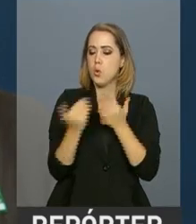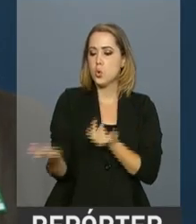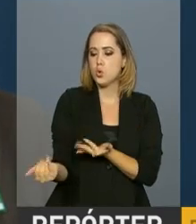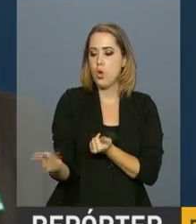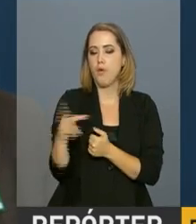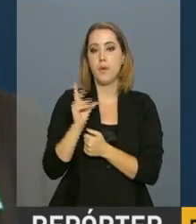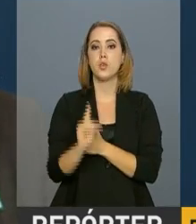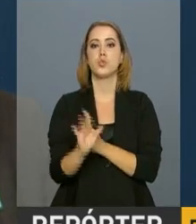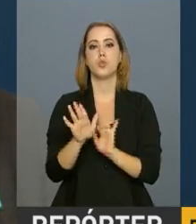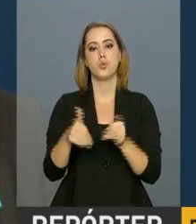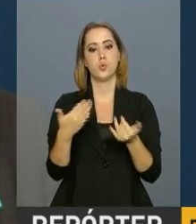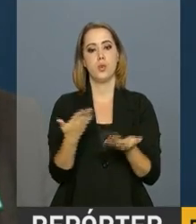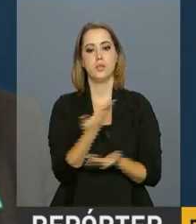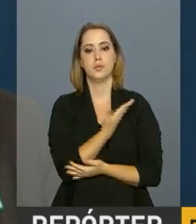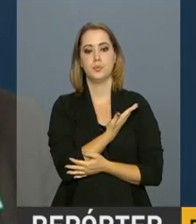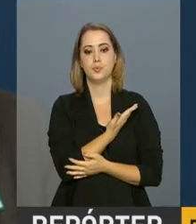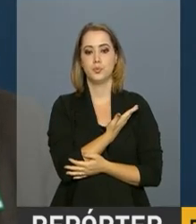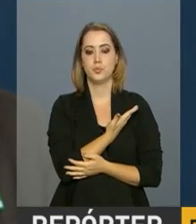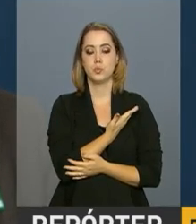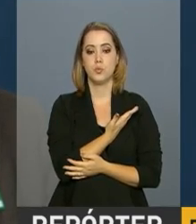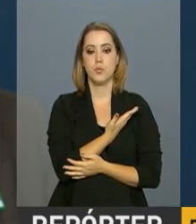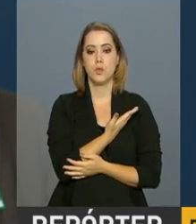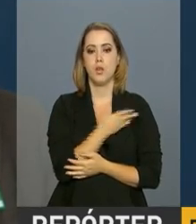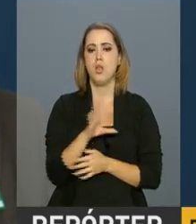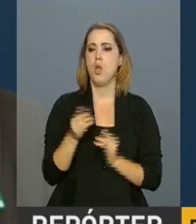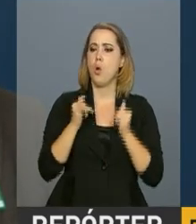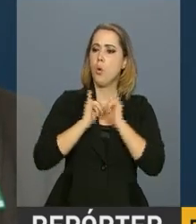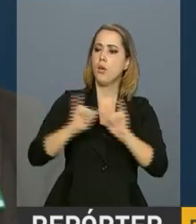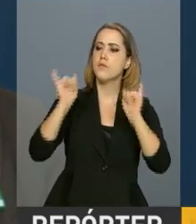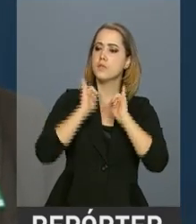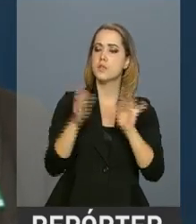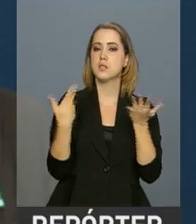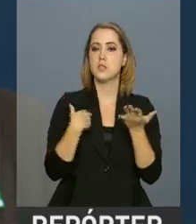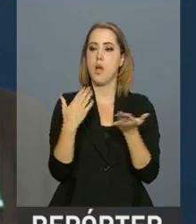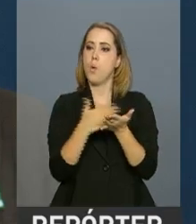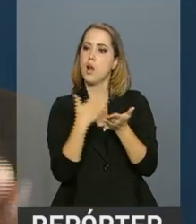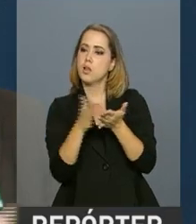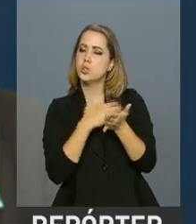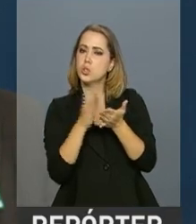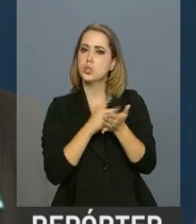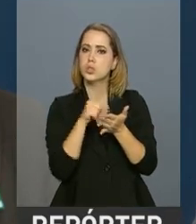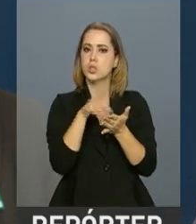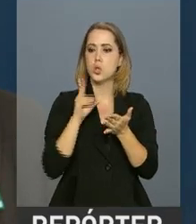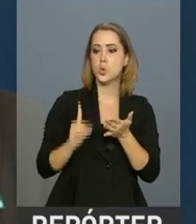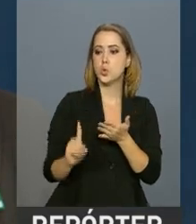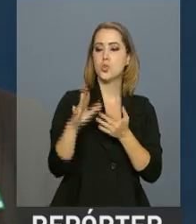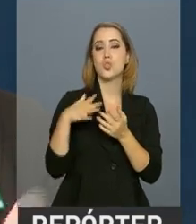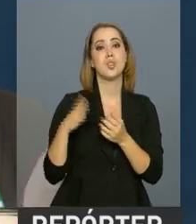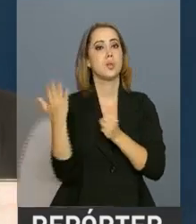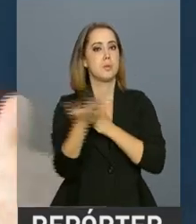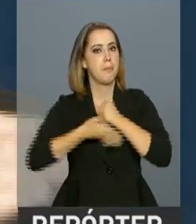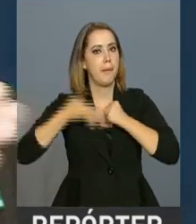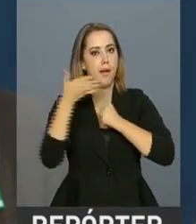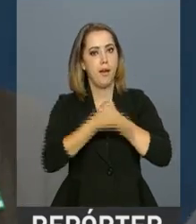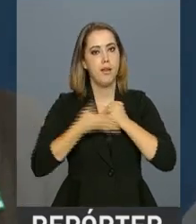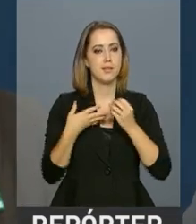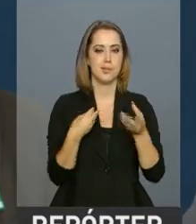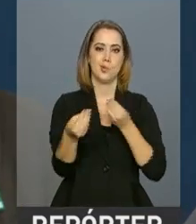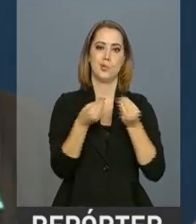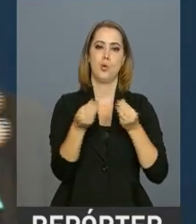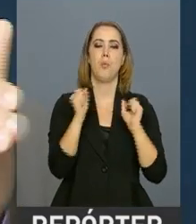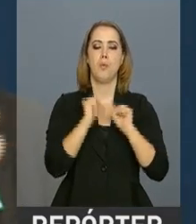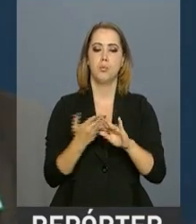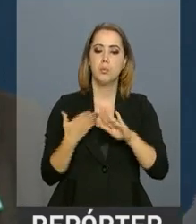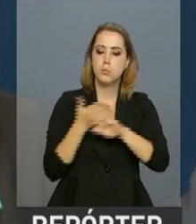é a iniciativa do João cidadão que é conscientizar os jovens em nosso país sobre os direitos fundamentais de que maneira ele pode ter